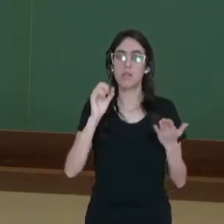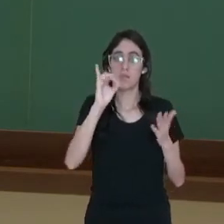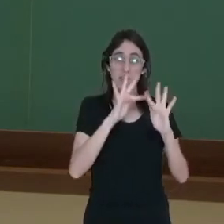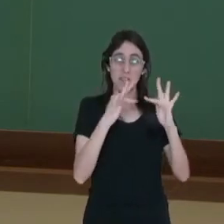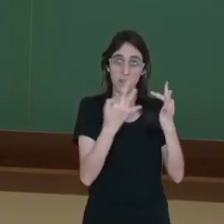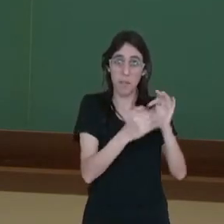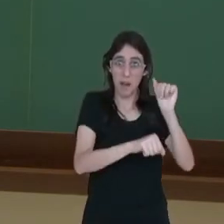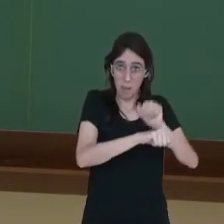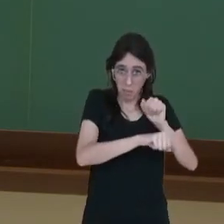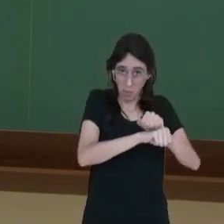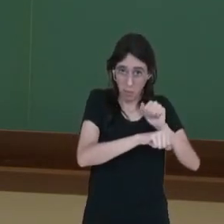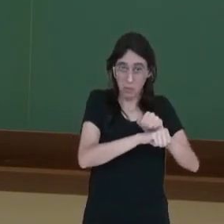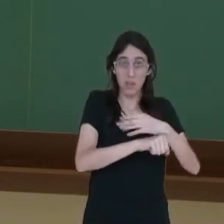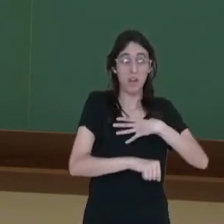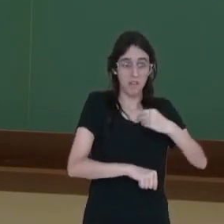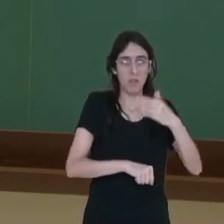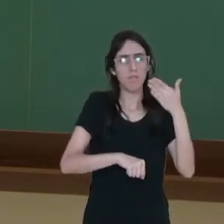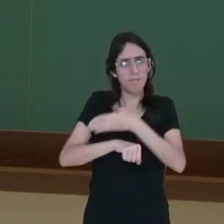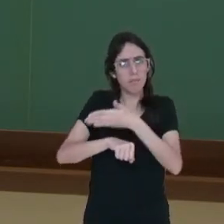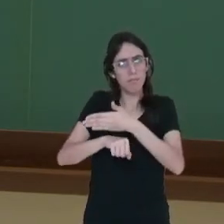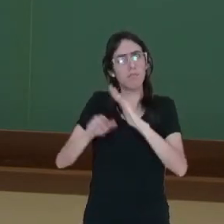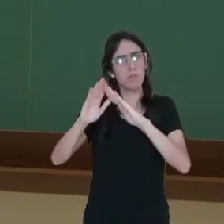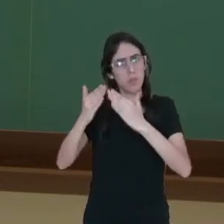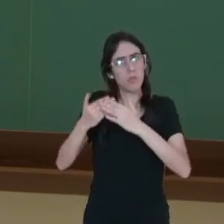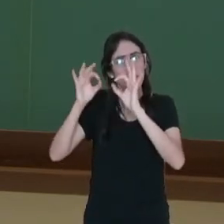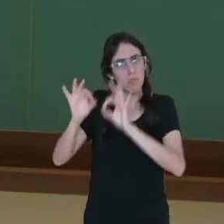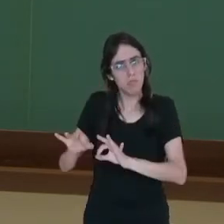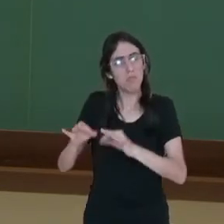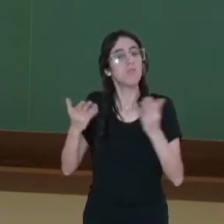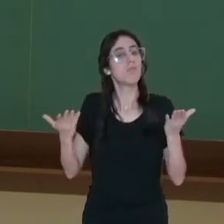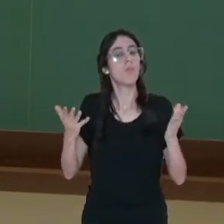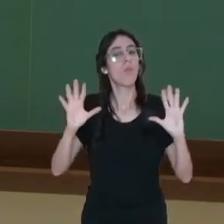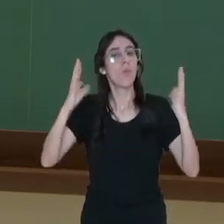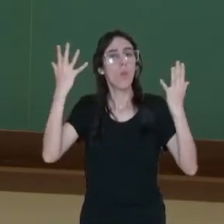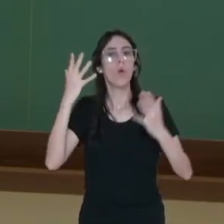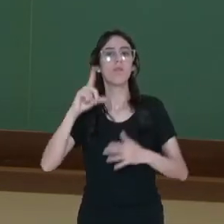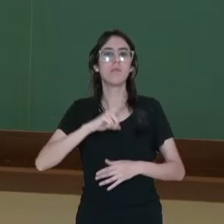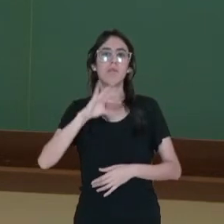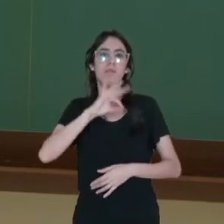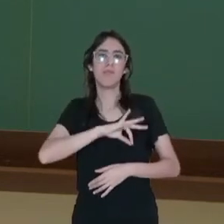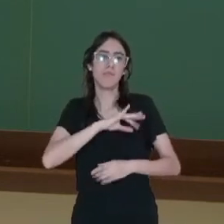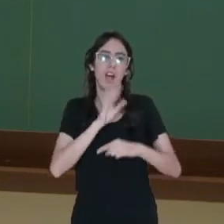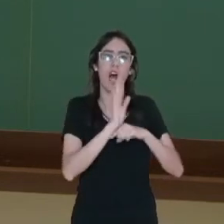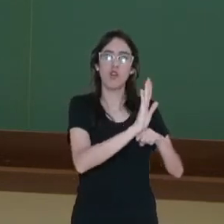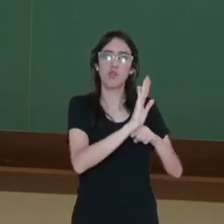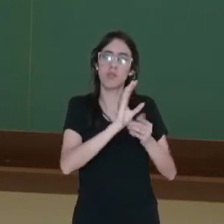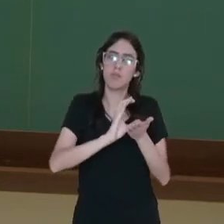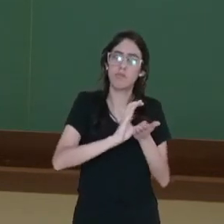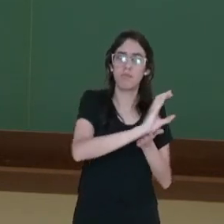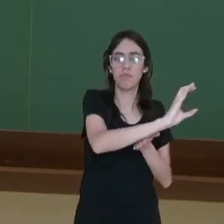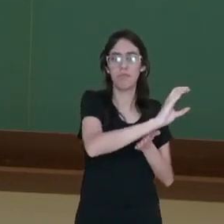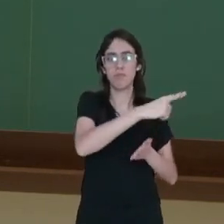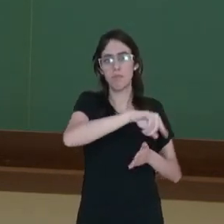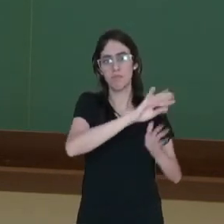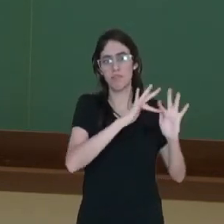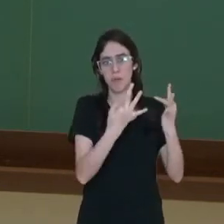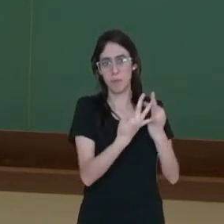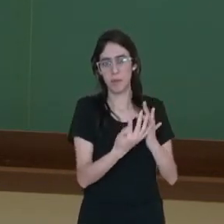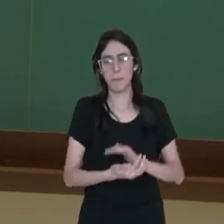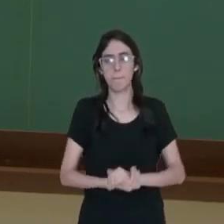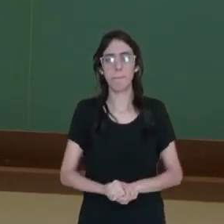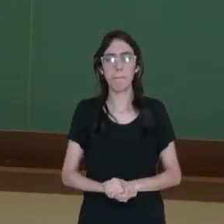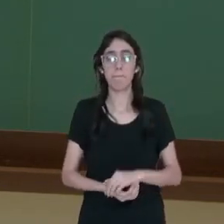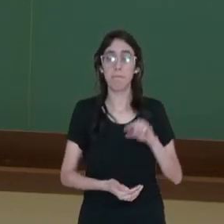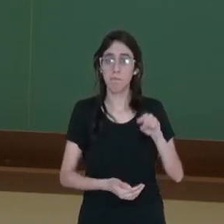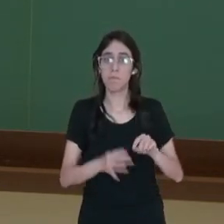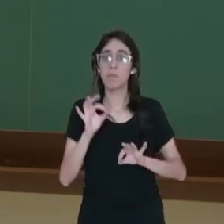que mantivessem crianças frequentando a escola teriam então uma renda mínima, um auxílio do governo na sua renda. Esse